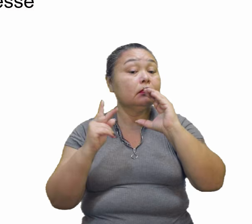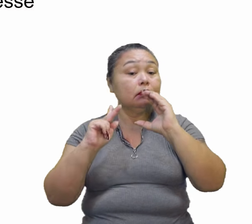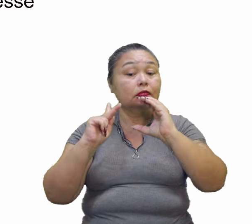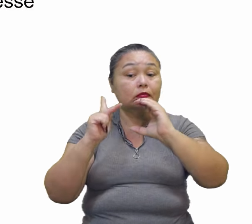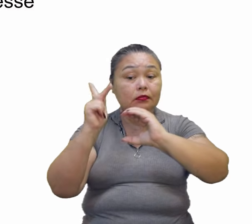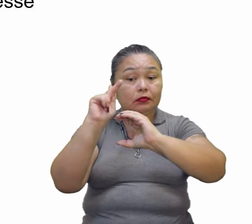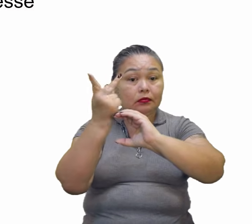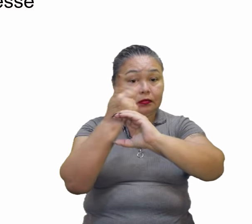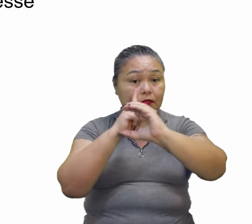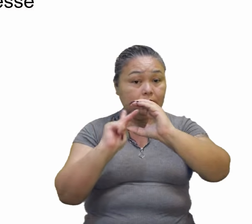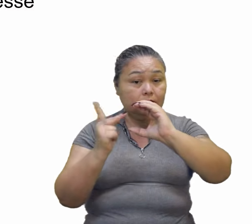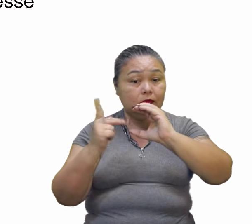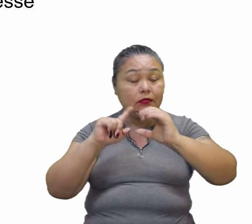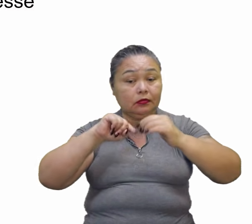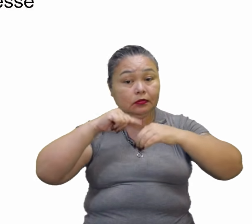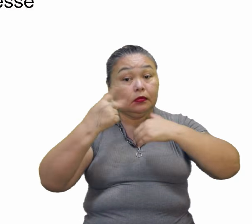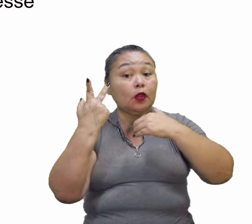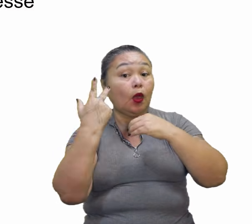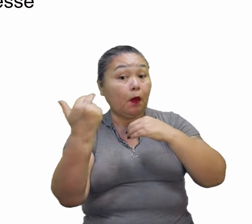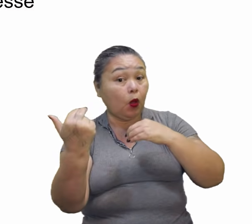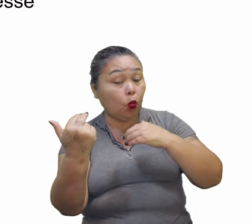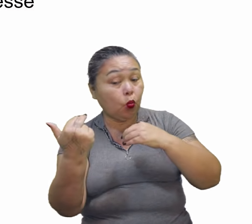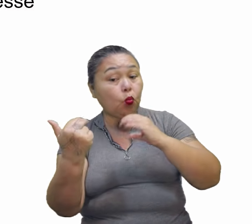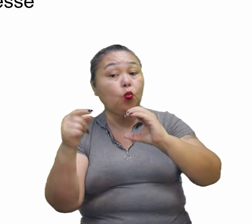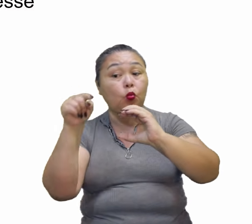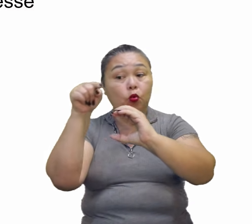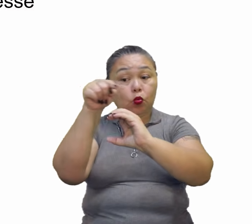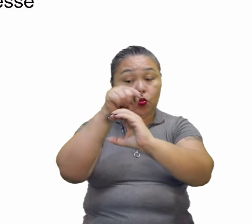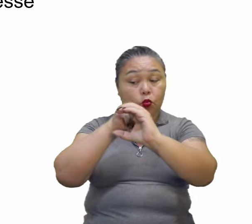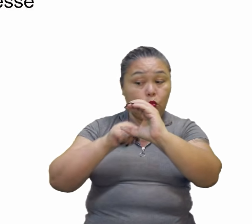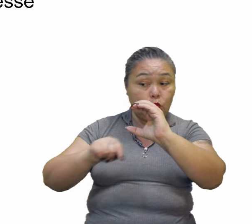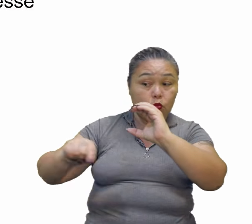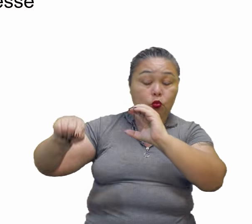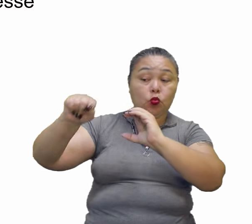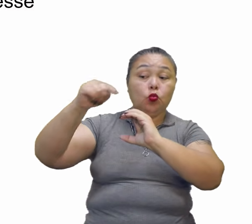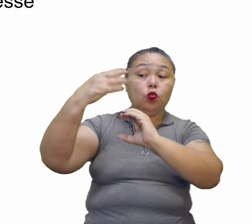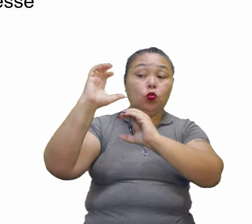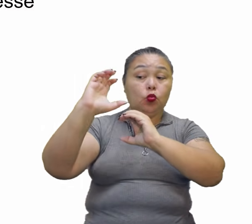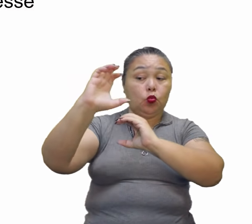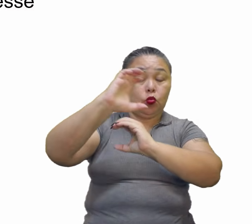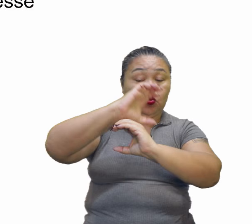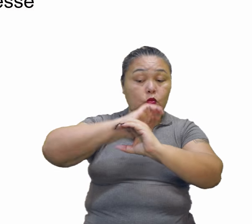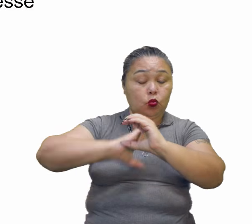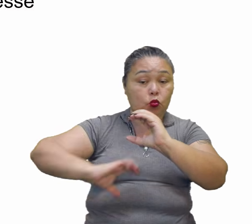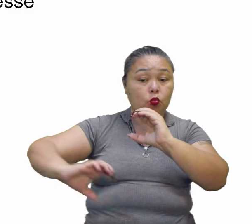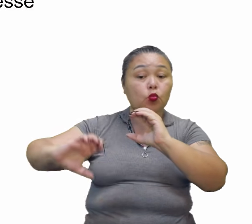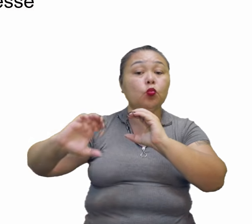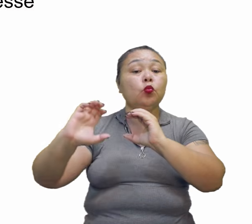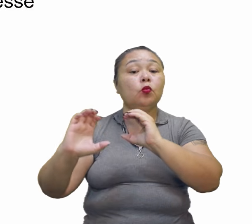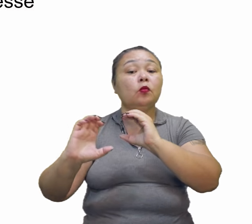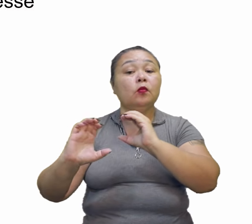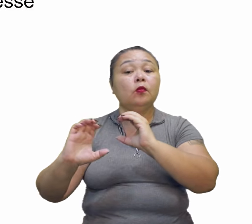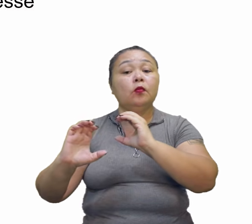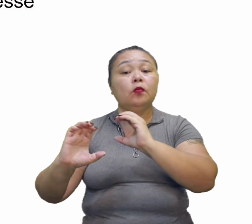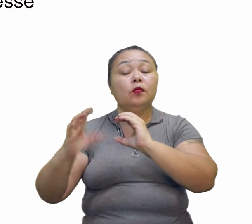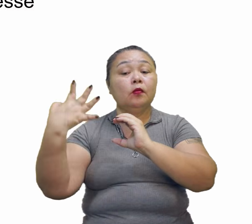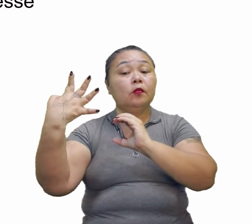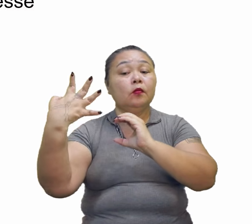Considere um hidrocarboneto de cadeia normal, ou seja, não ramificada,